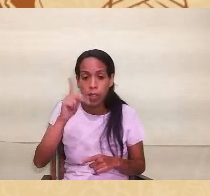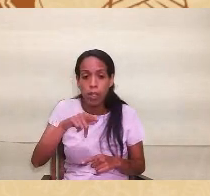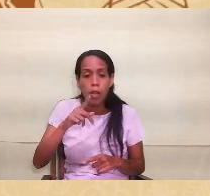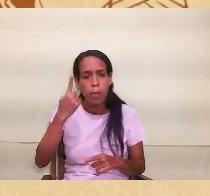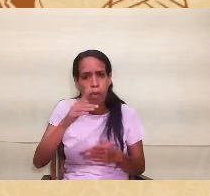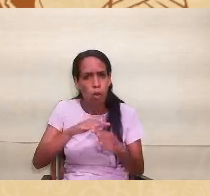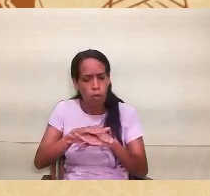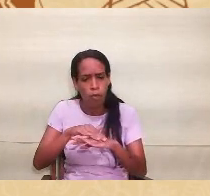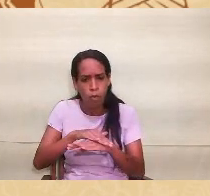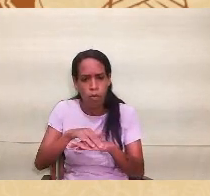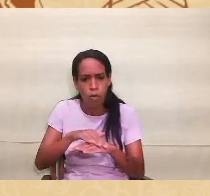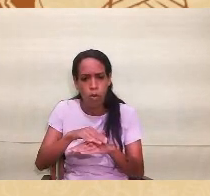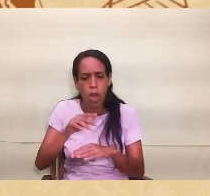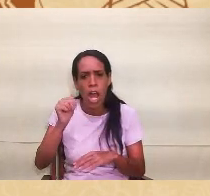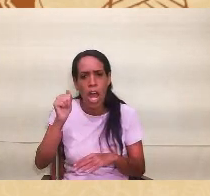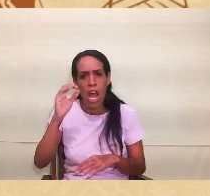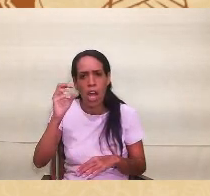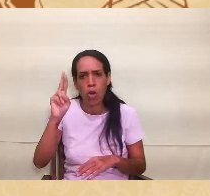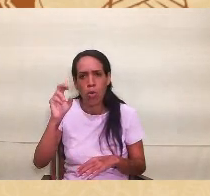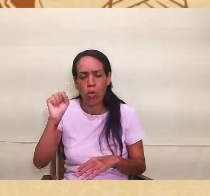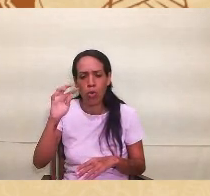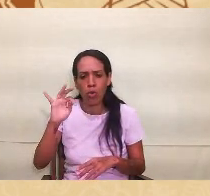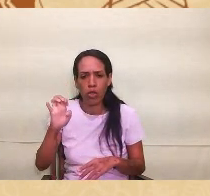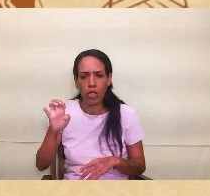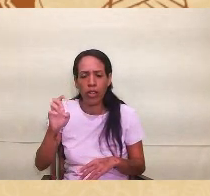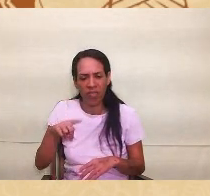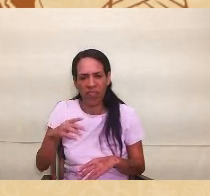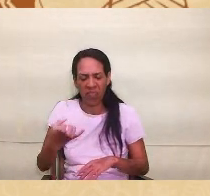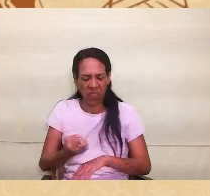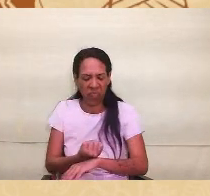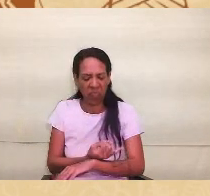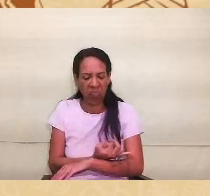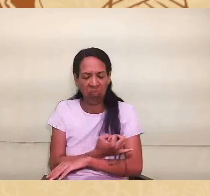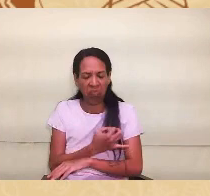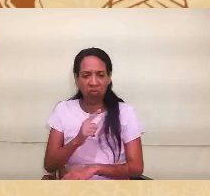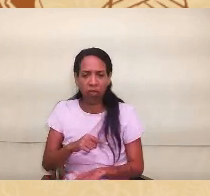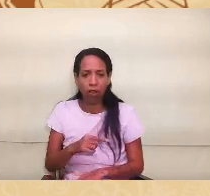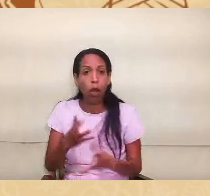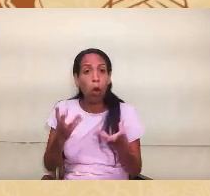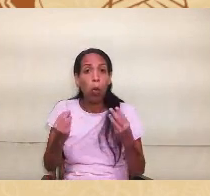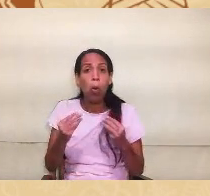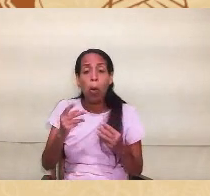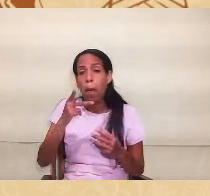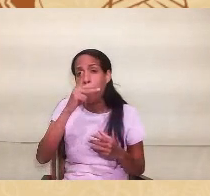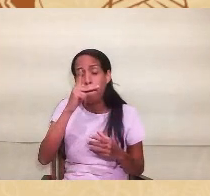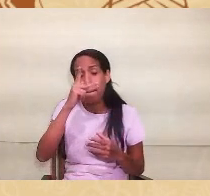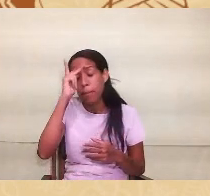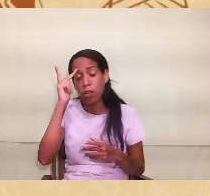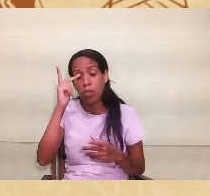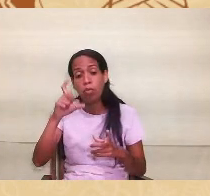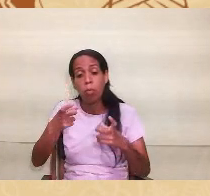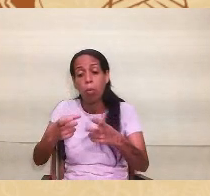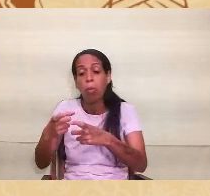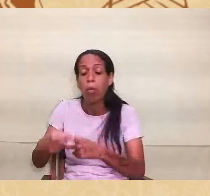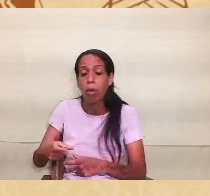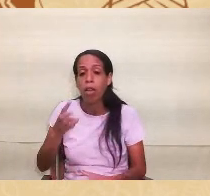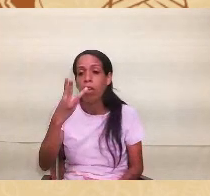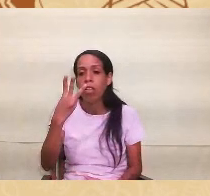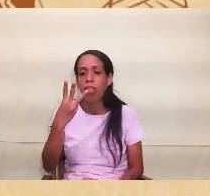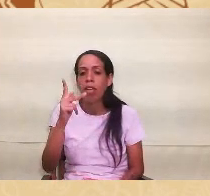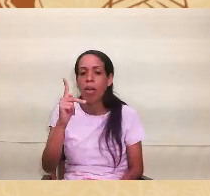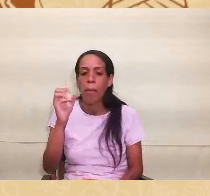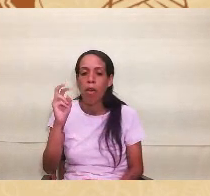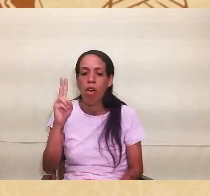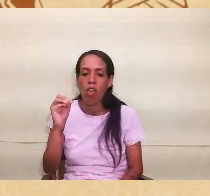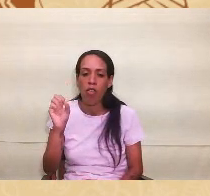o povo mapuche é o povo que me inspira, né? Mas você vai ver no Chile, quantos povos tem? Tem três. Só tem três povos. Só não,